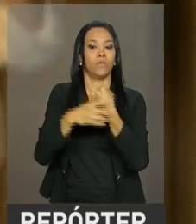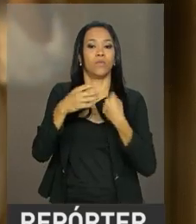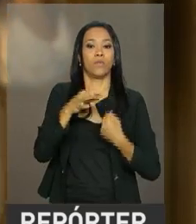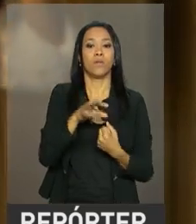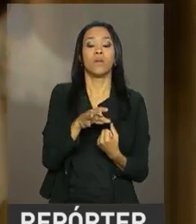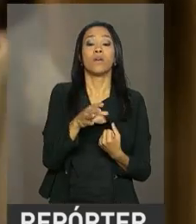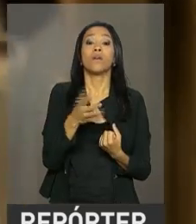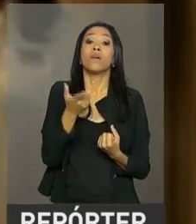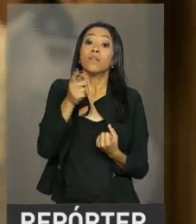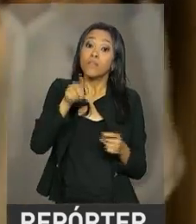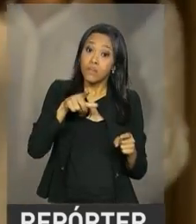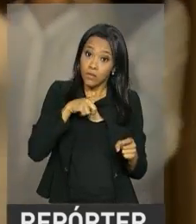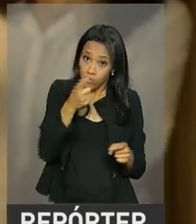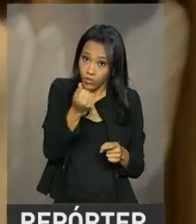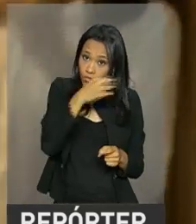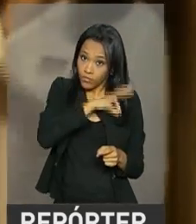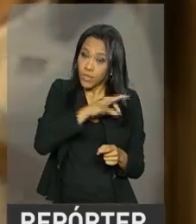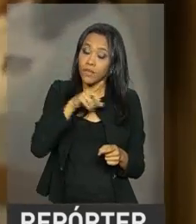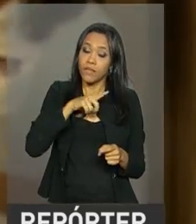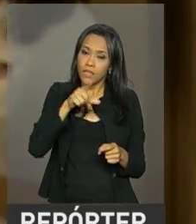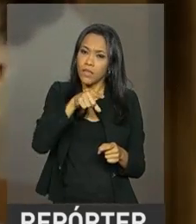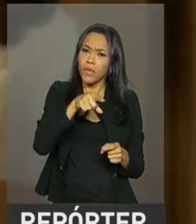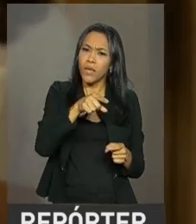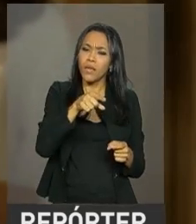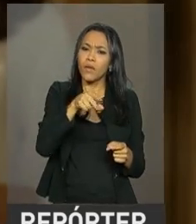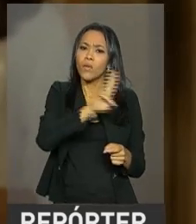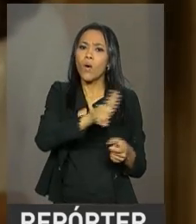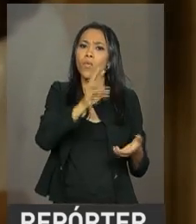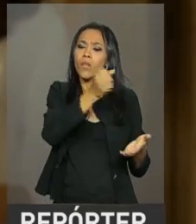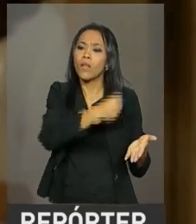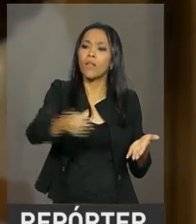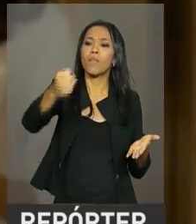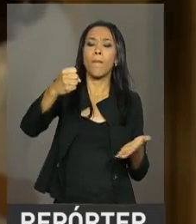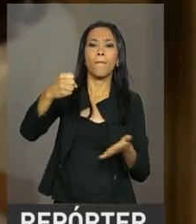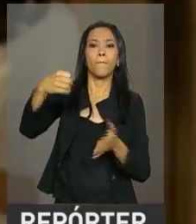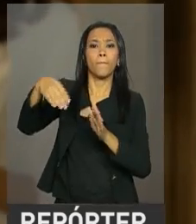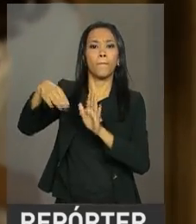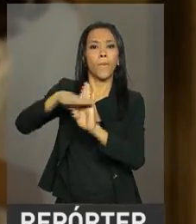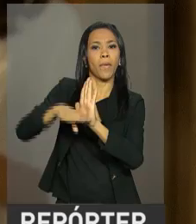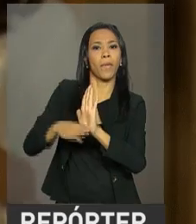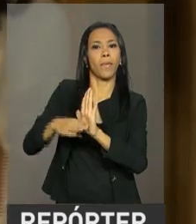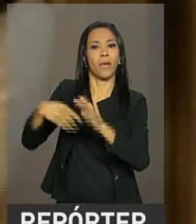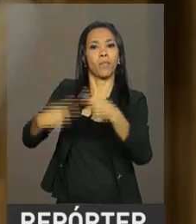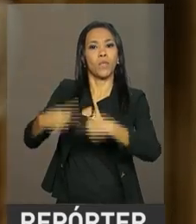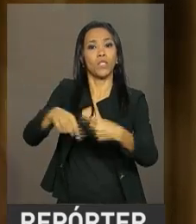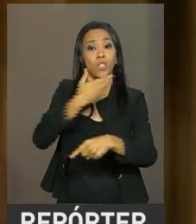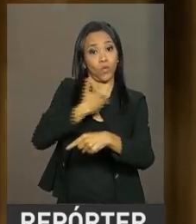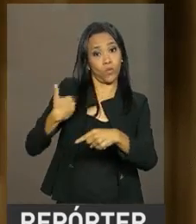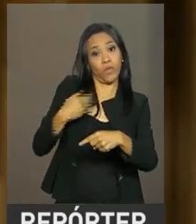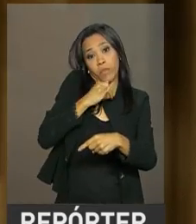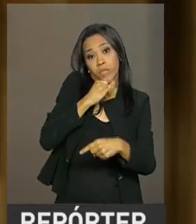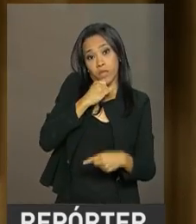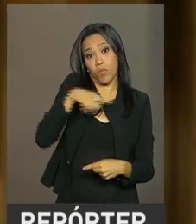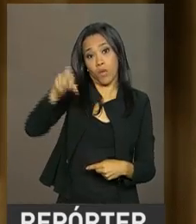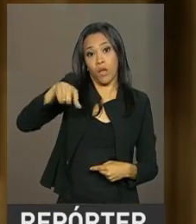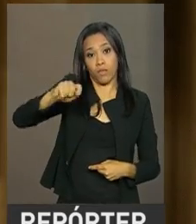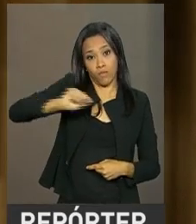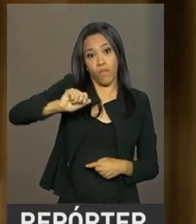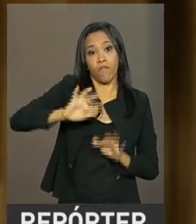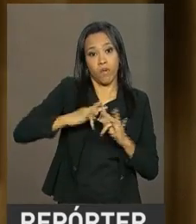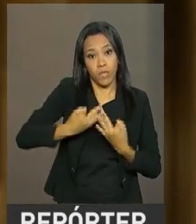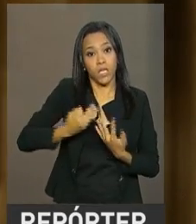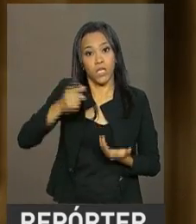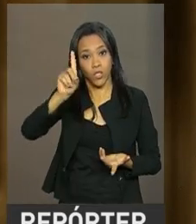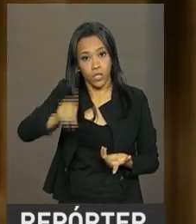encaminhados para políticas públicas principalmente de complementação de renda que é o caso do bolsa família mas também principalmente